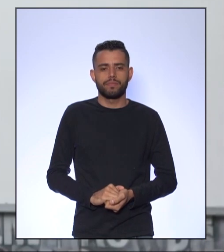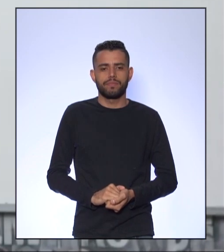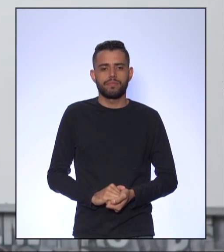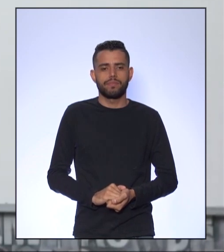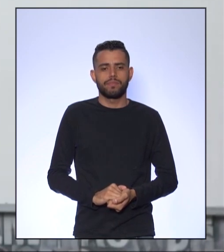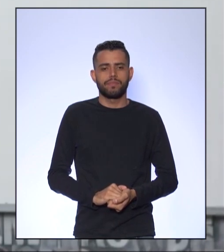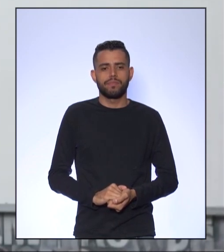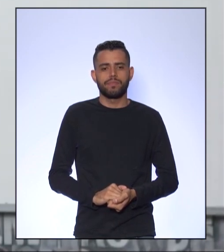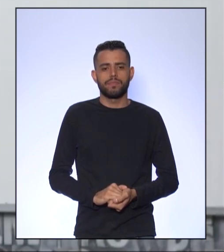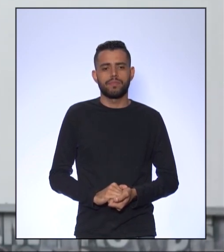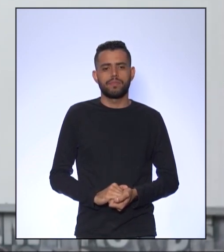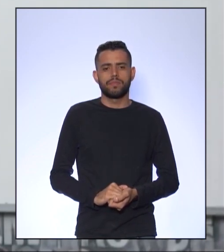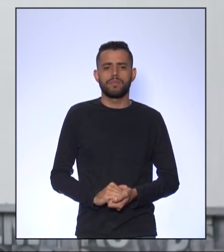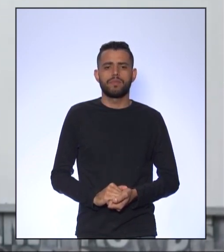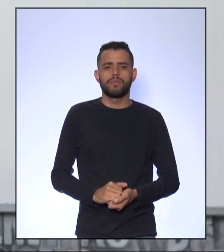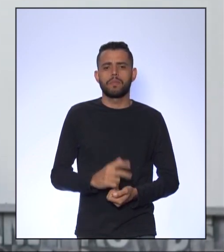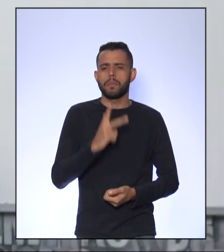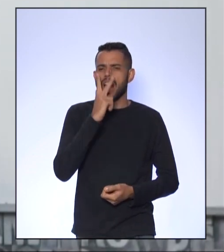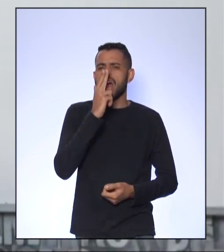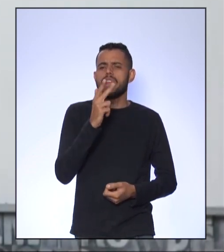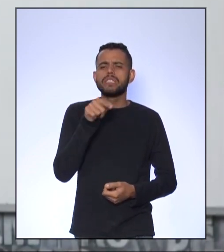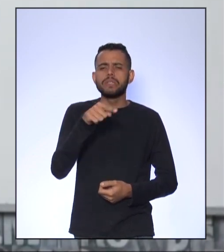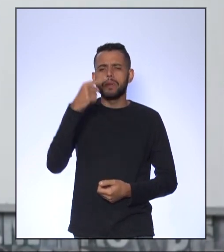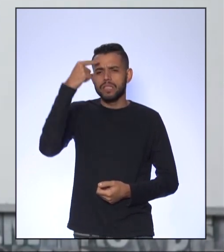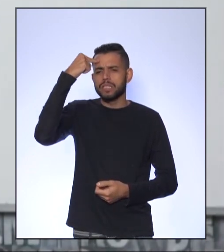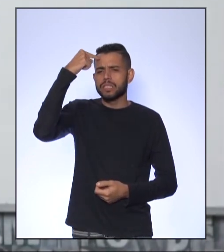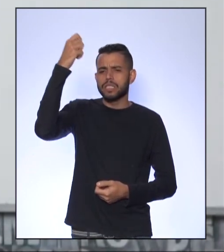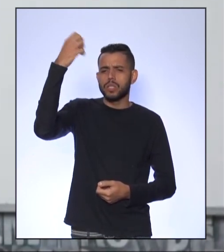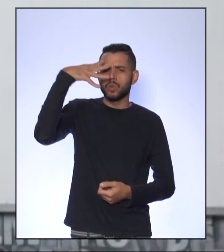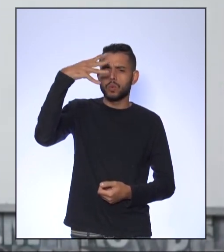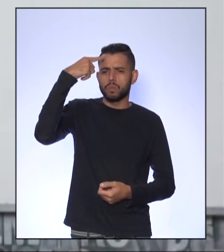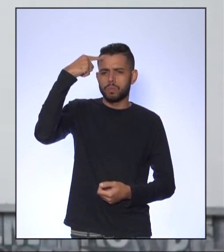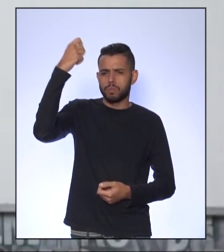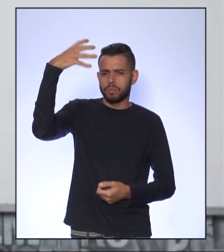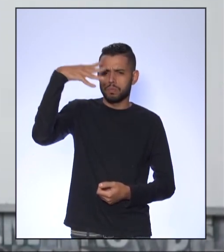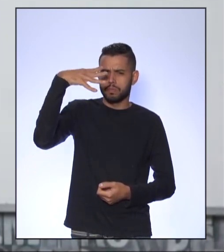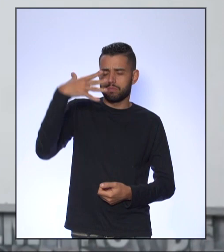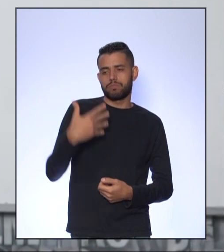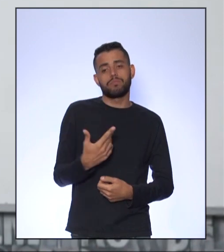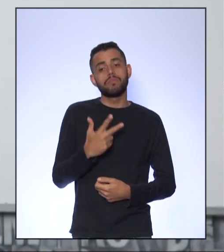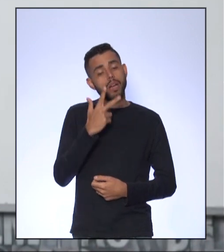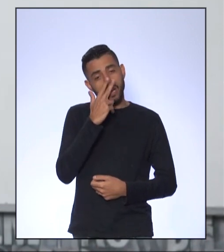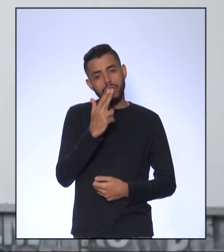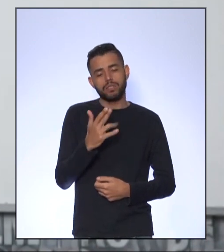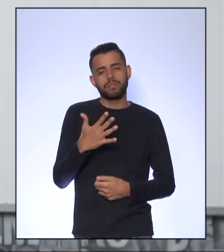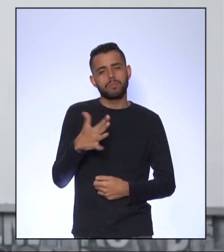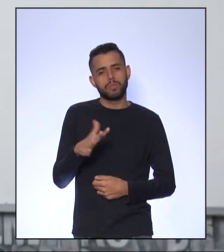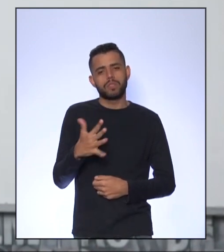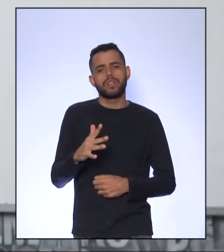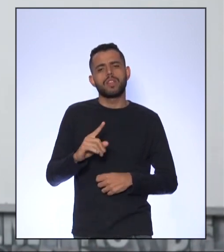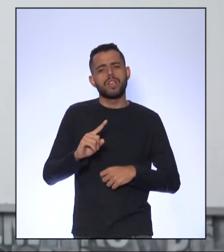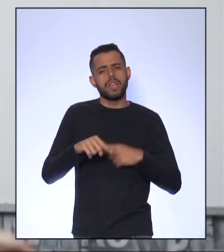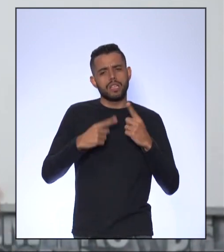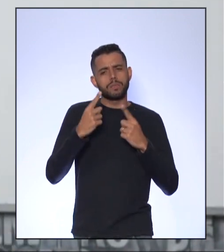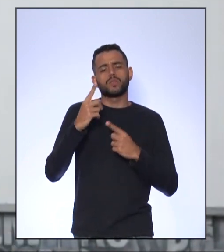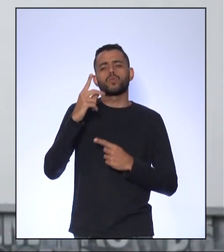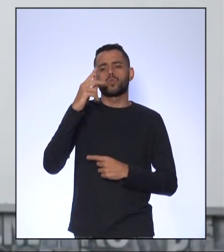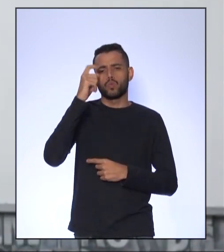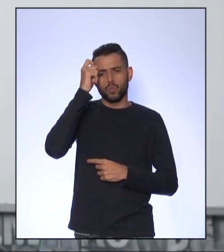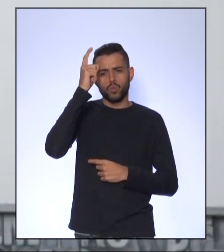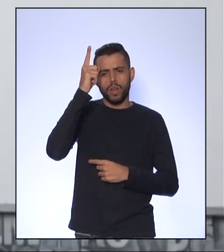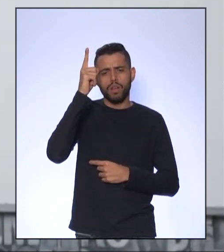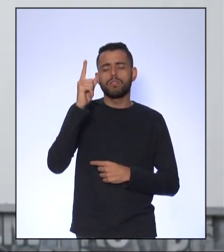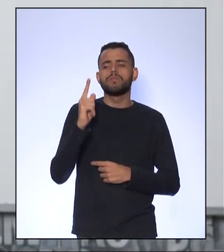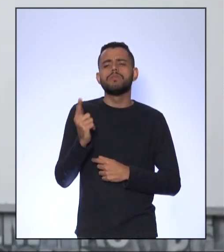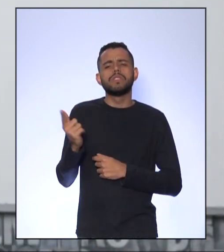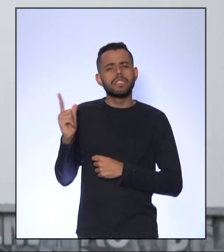Diz que isso parece com o iluminismo. Estela, as bases do renascimento cultural têm um grande